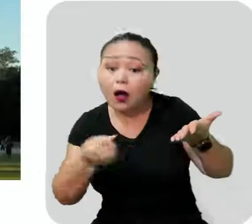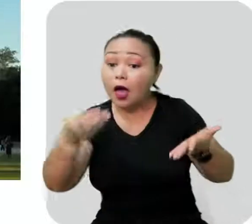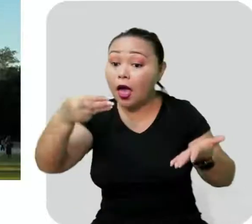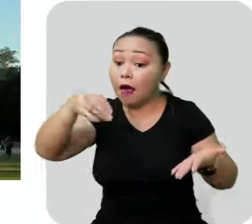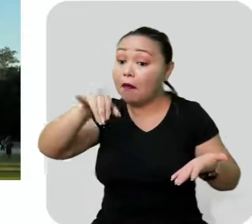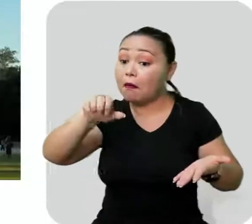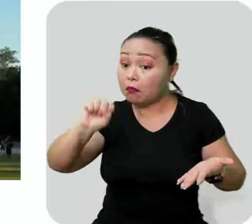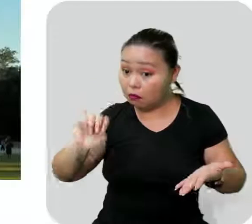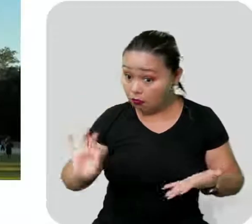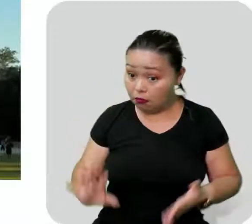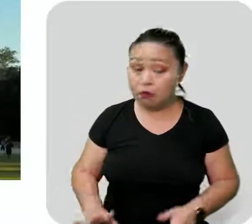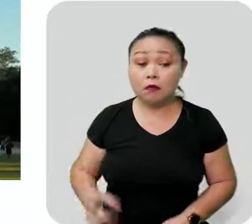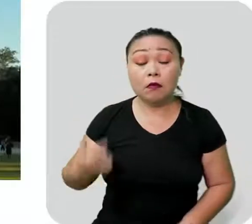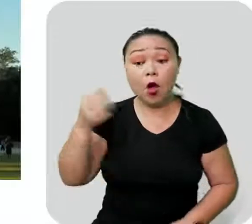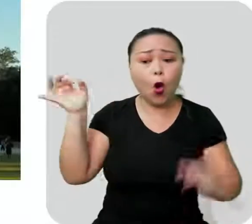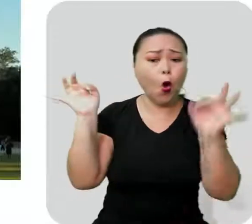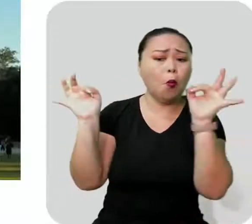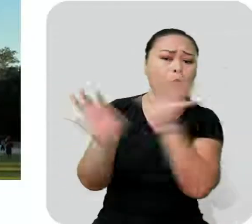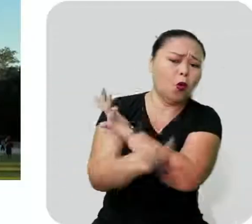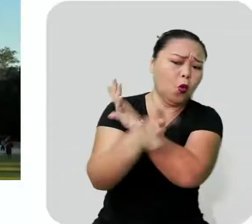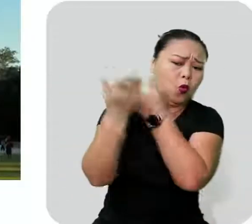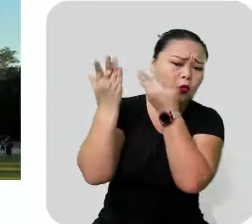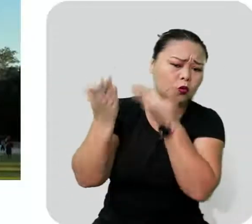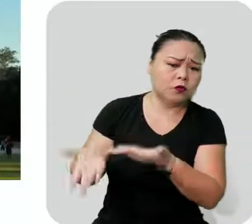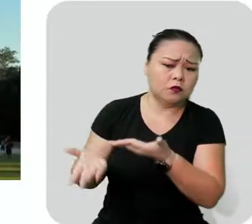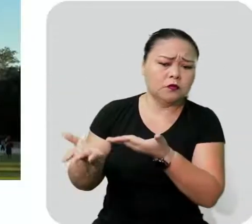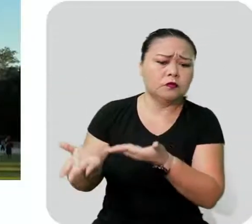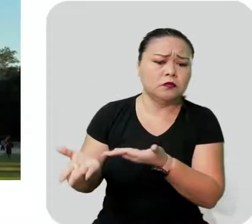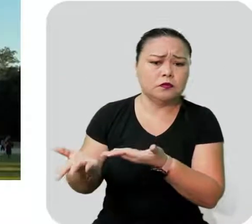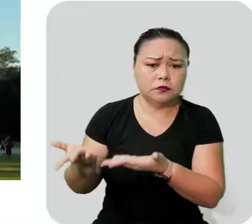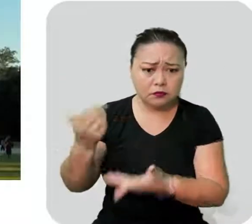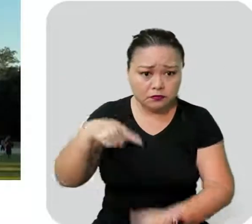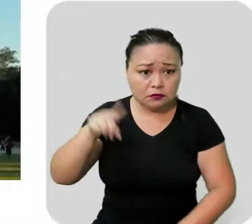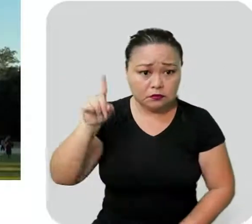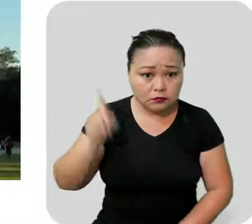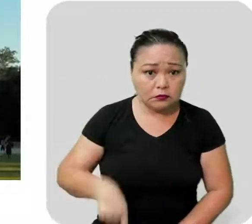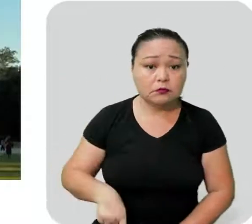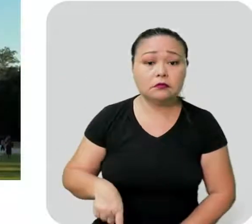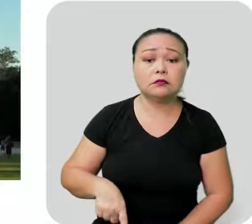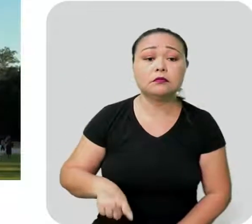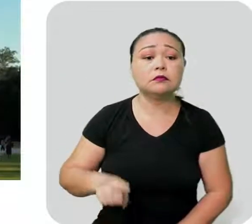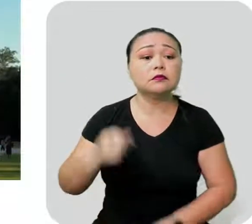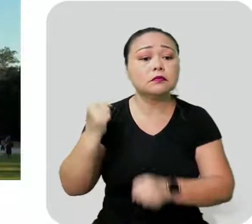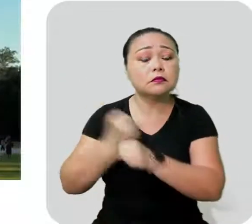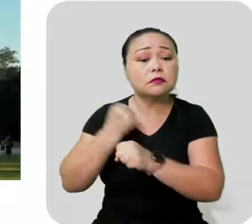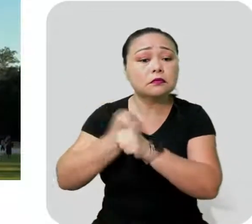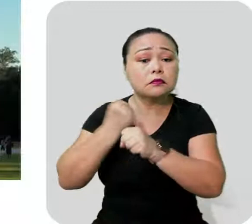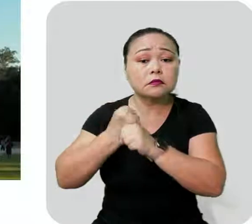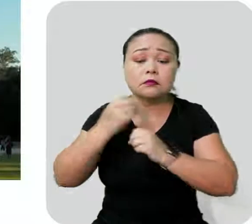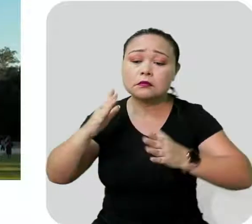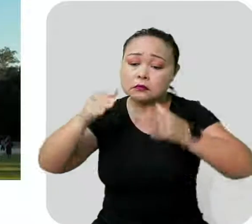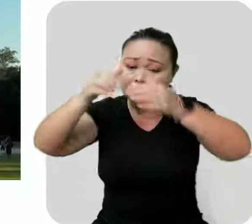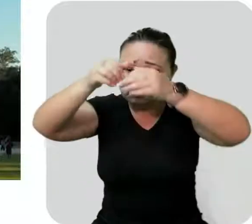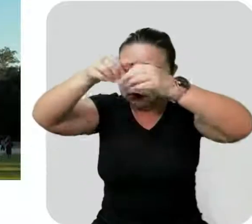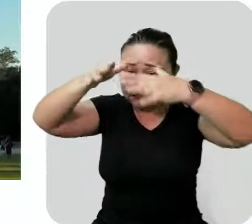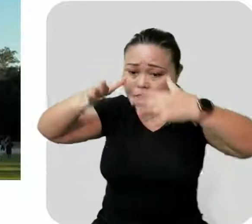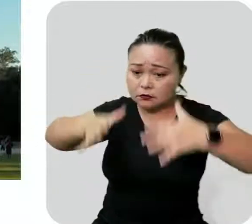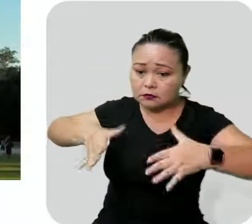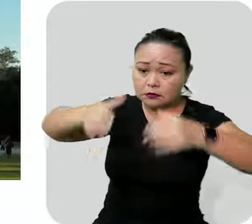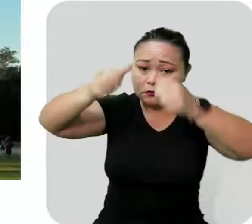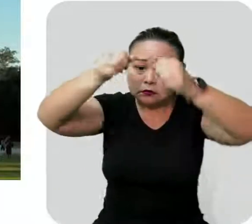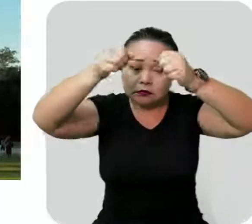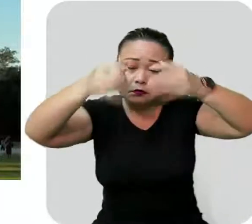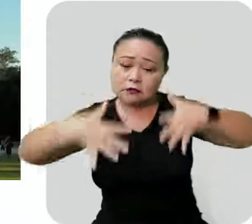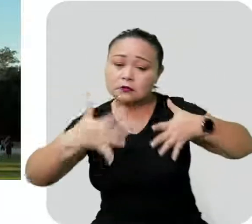dos mais certo pronto tá aí eu não falei no CEBRAC construíram grandes templos pirâmides e